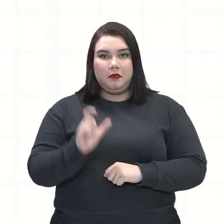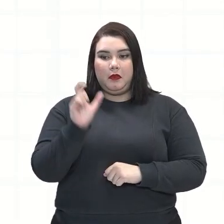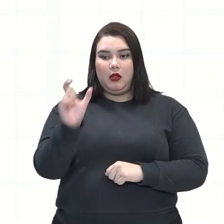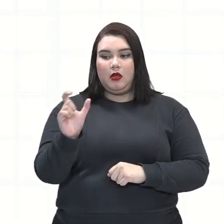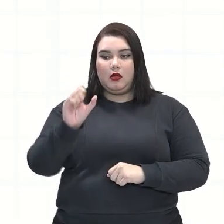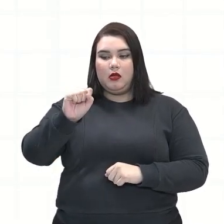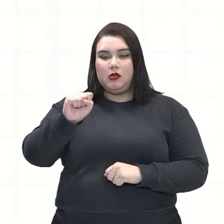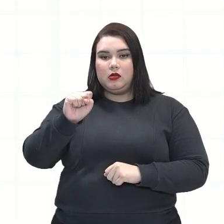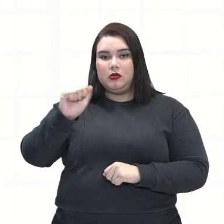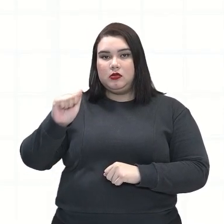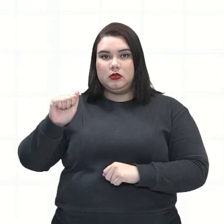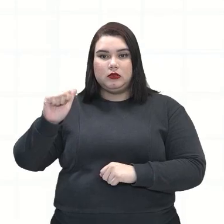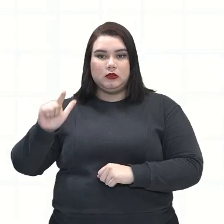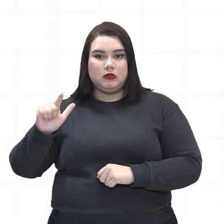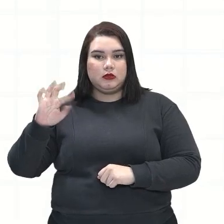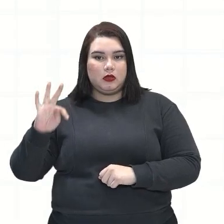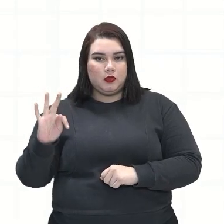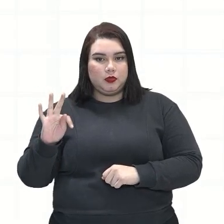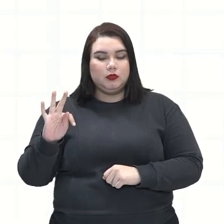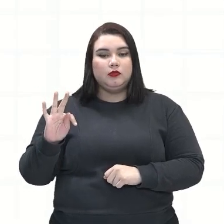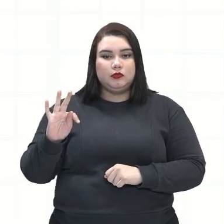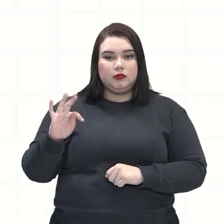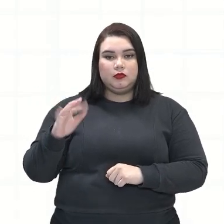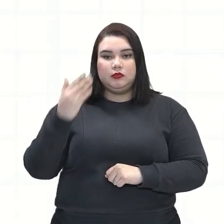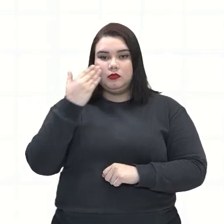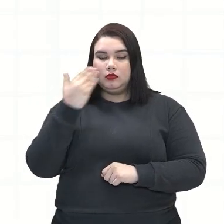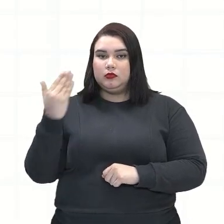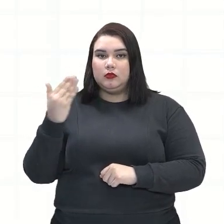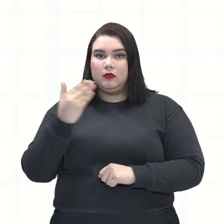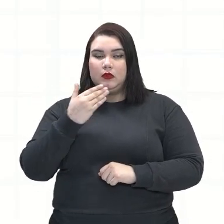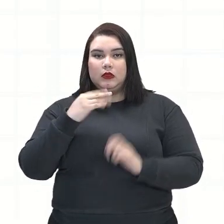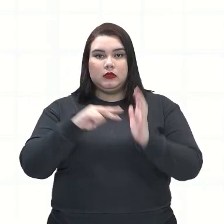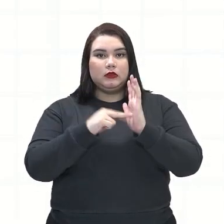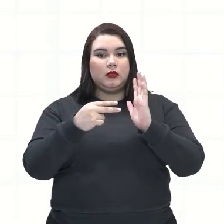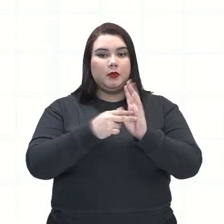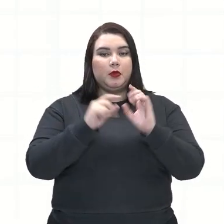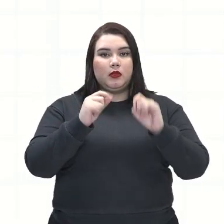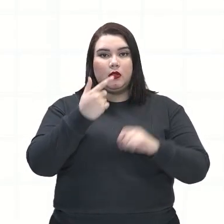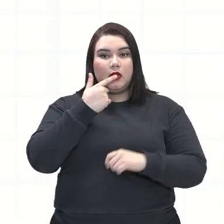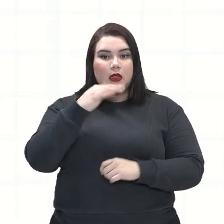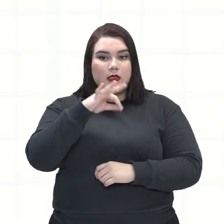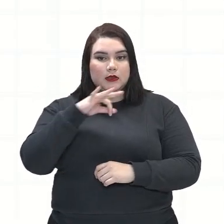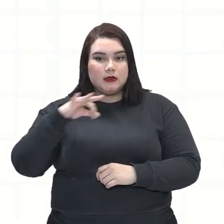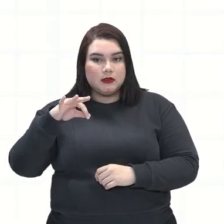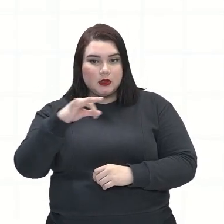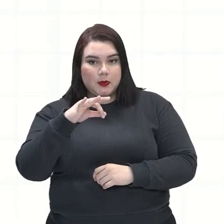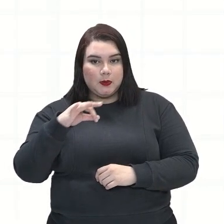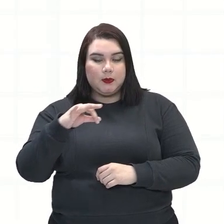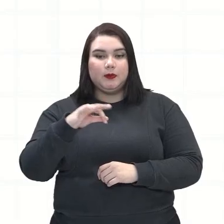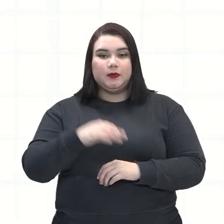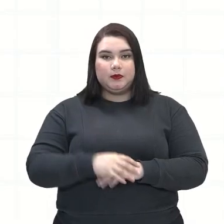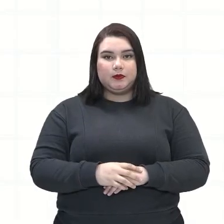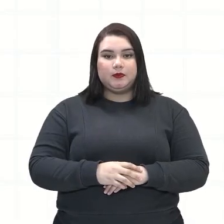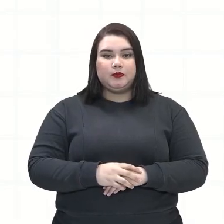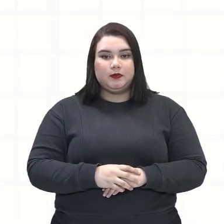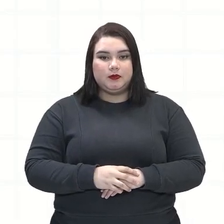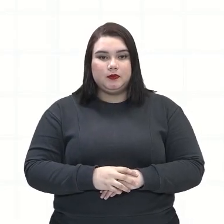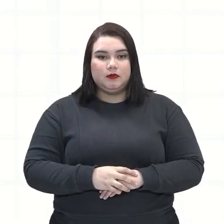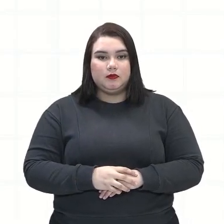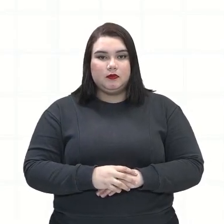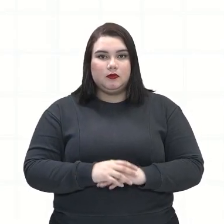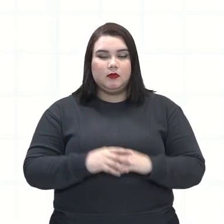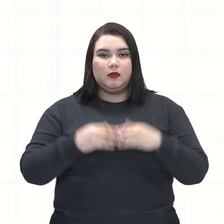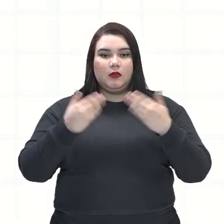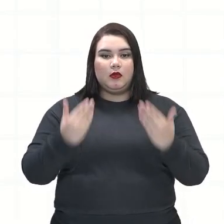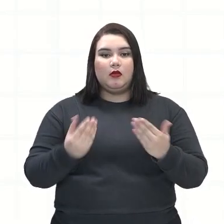que é o nosso uncountable noun. Salt, sal, certo? E aqui vamos ver qual